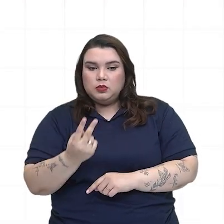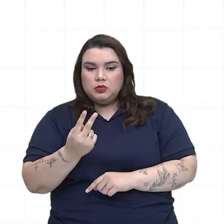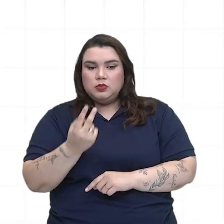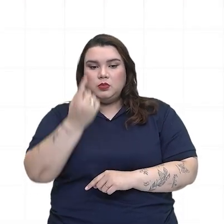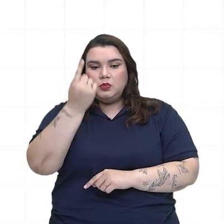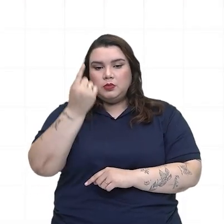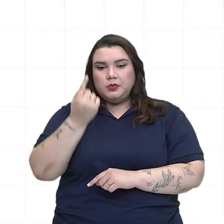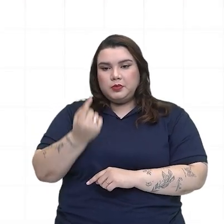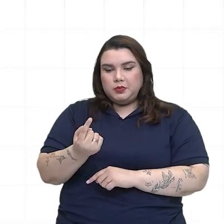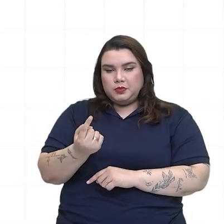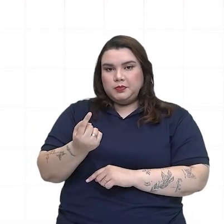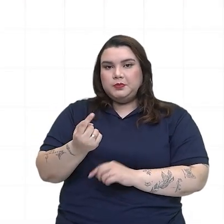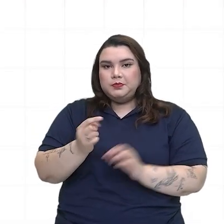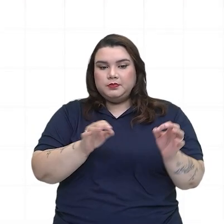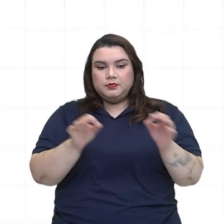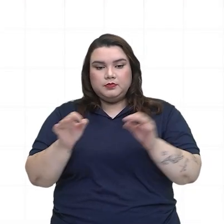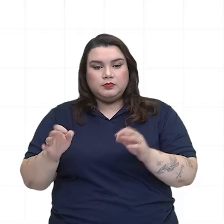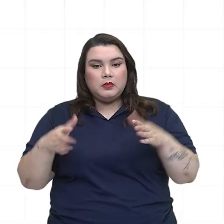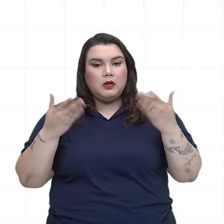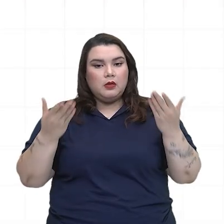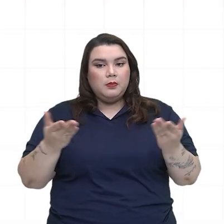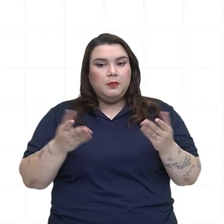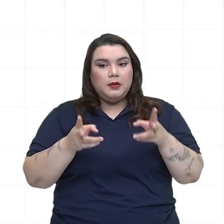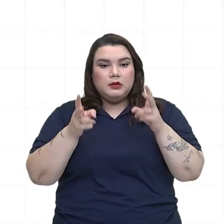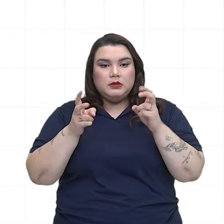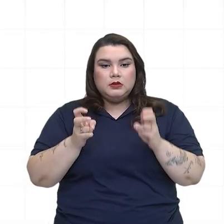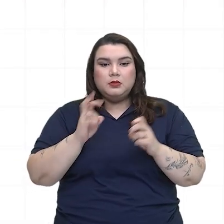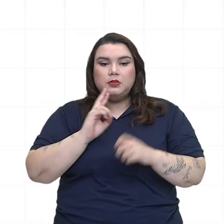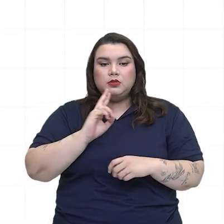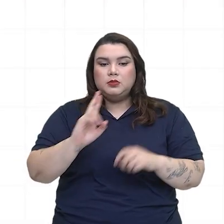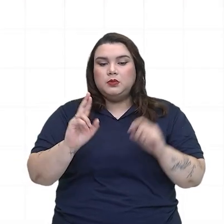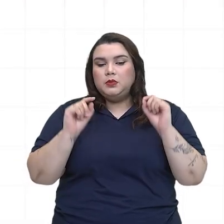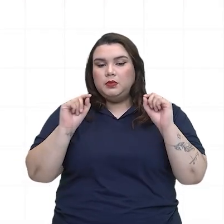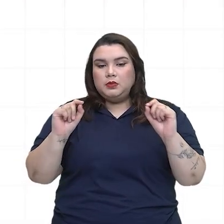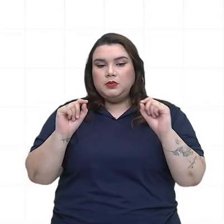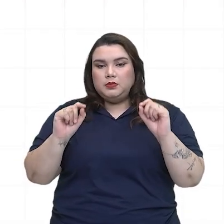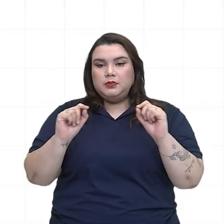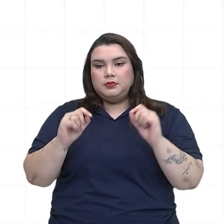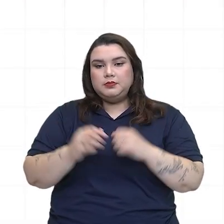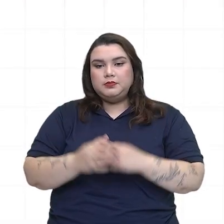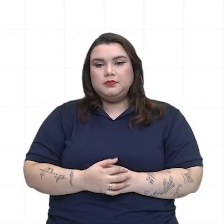vem sozinho. Então, vejam que dá exatamente quanto?